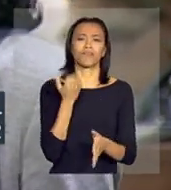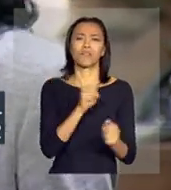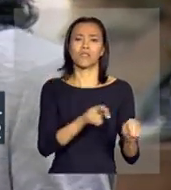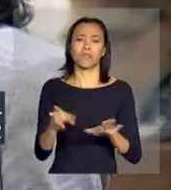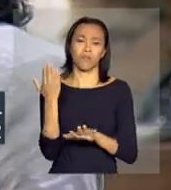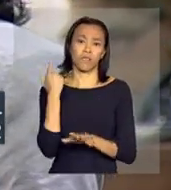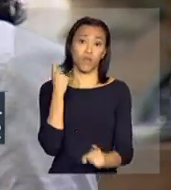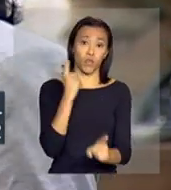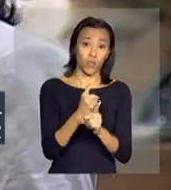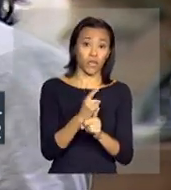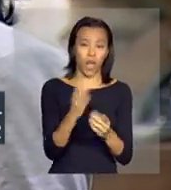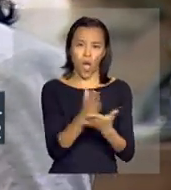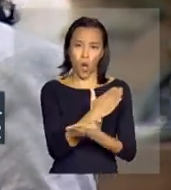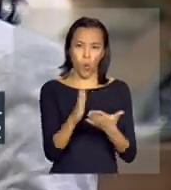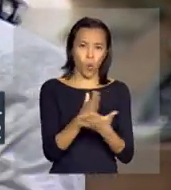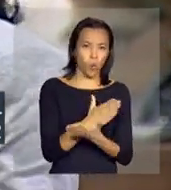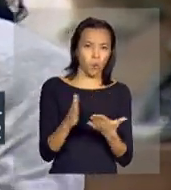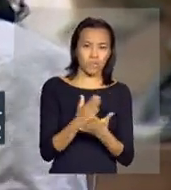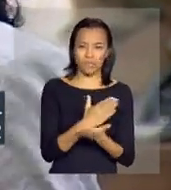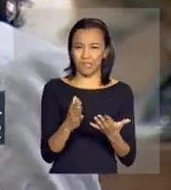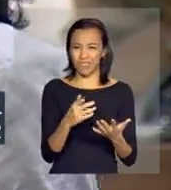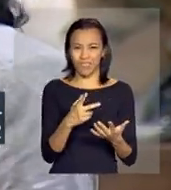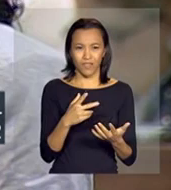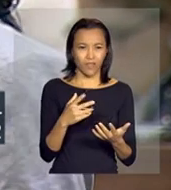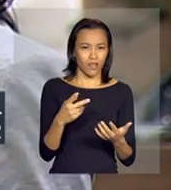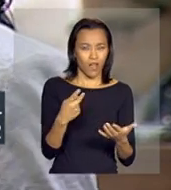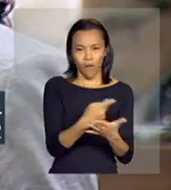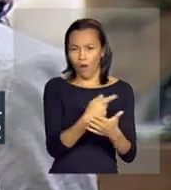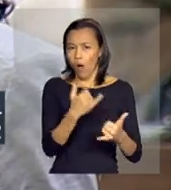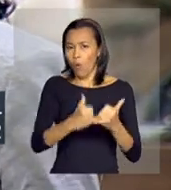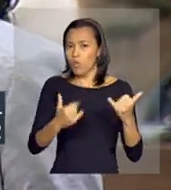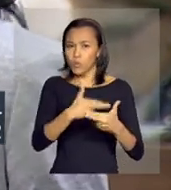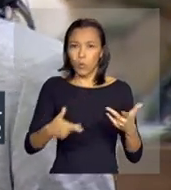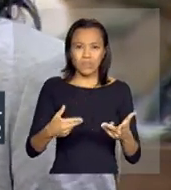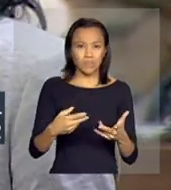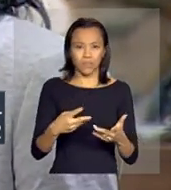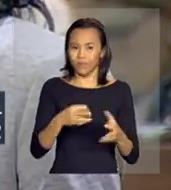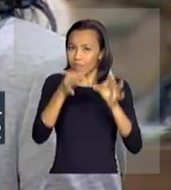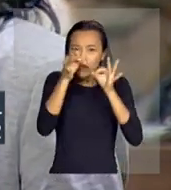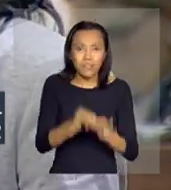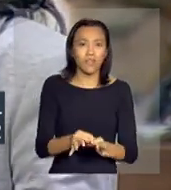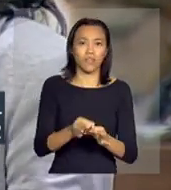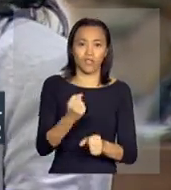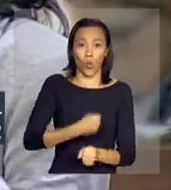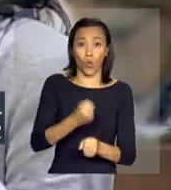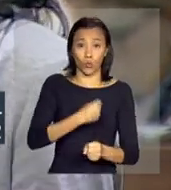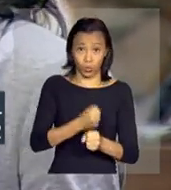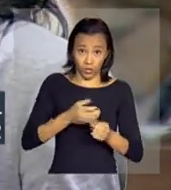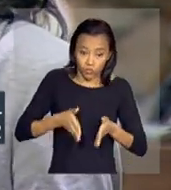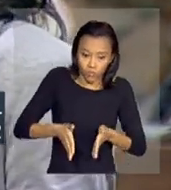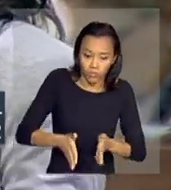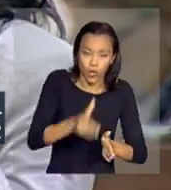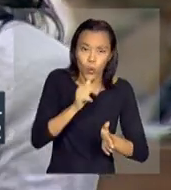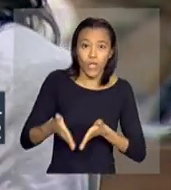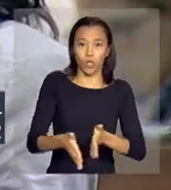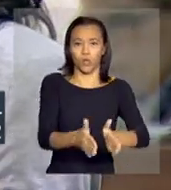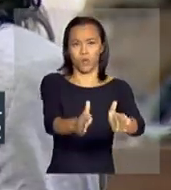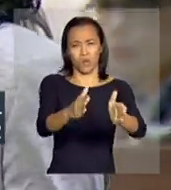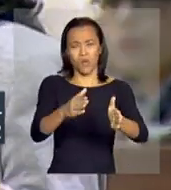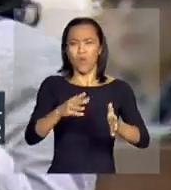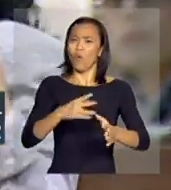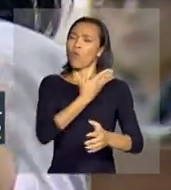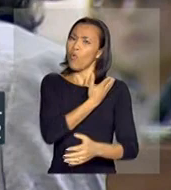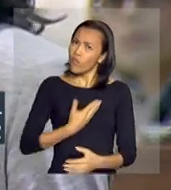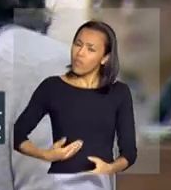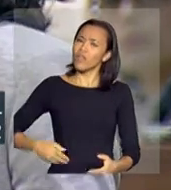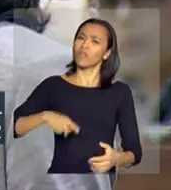foram detectadas algumas irregularidades novamente em alguns trechos das obras. O governo continua tendo as mesmas